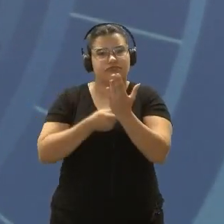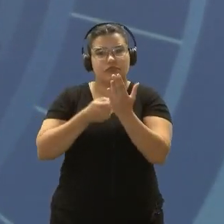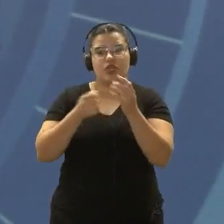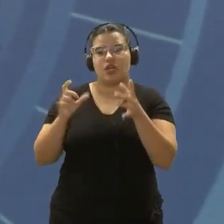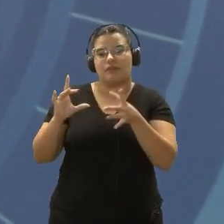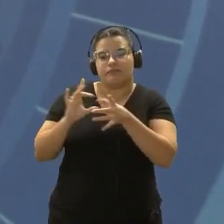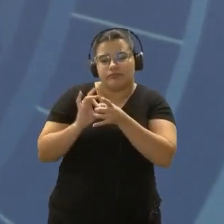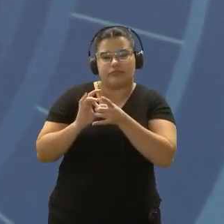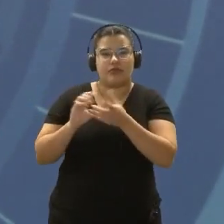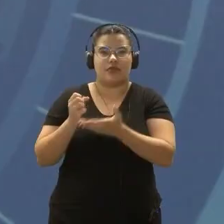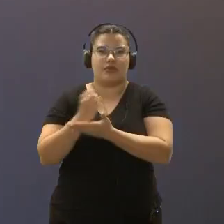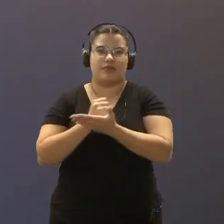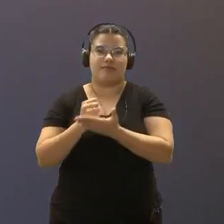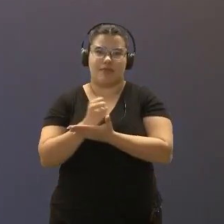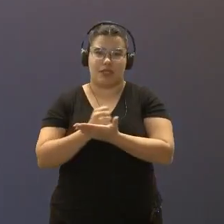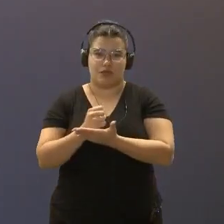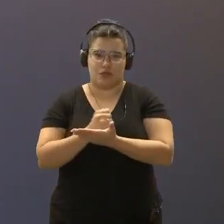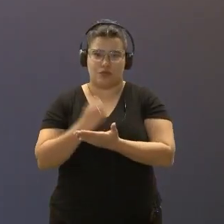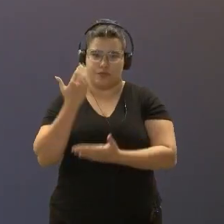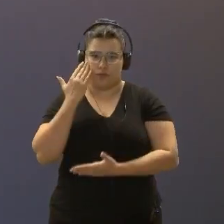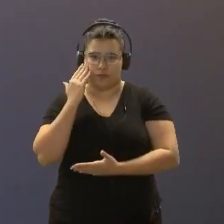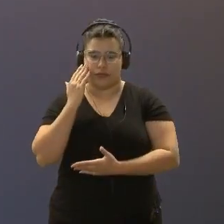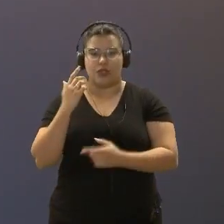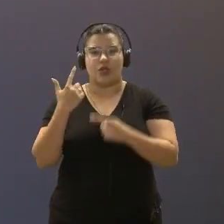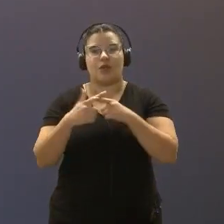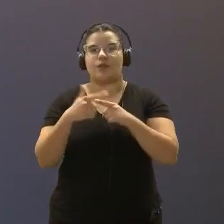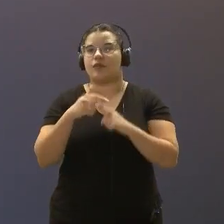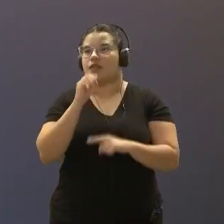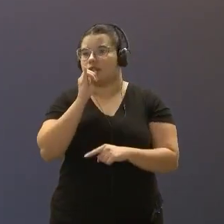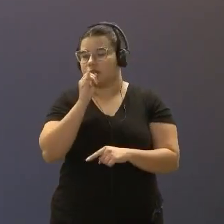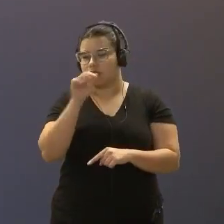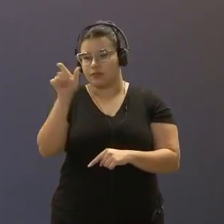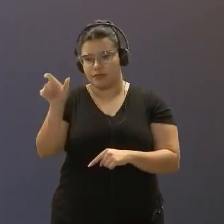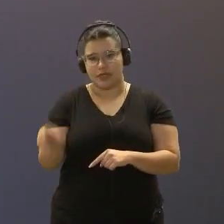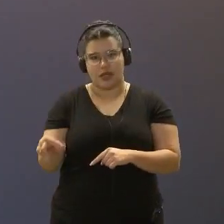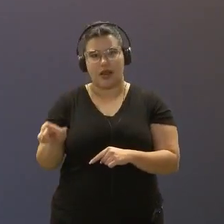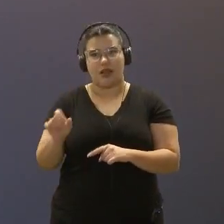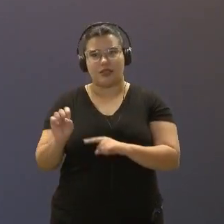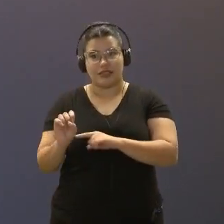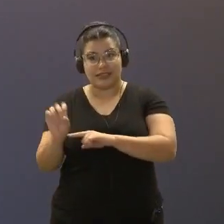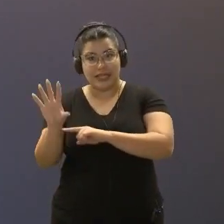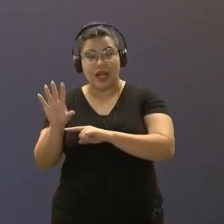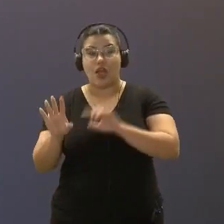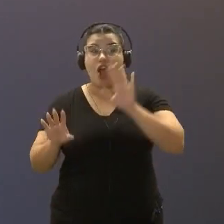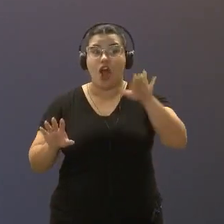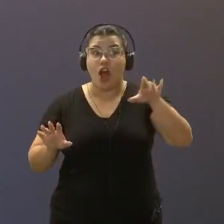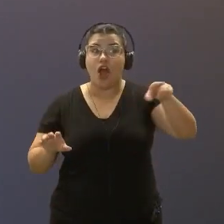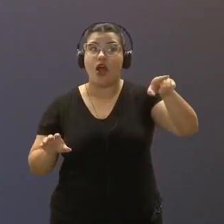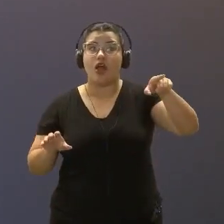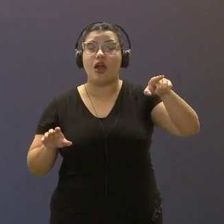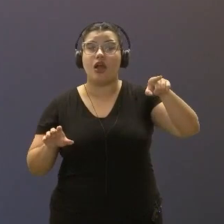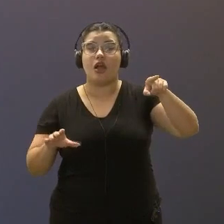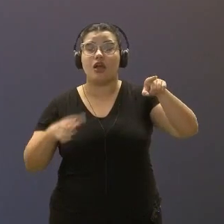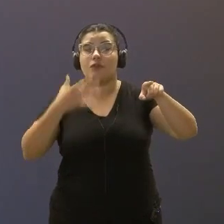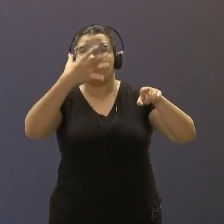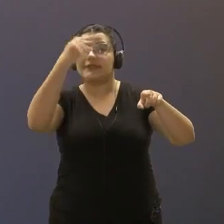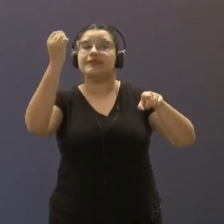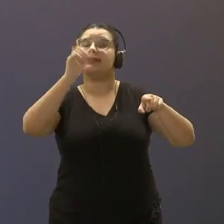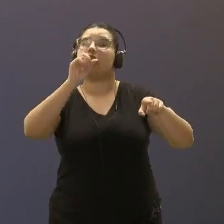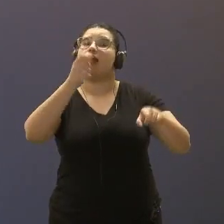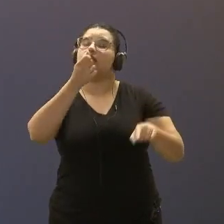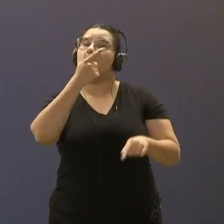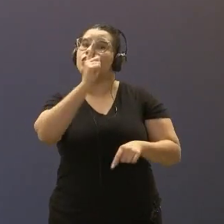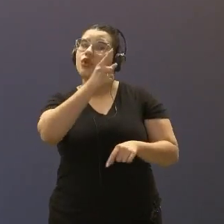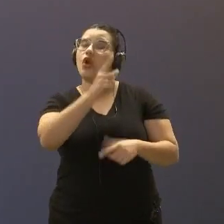remédios. Entendeu? Você não pode, depois que o paciente está saindo, você fala, olha, não esquece do Nutren